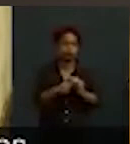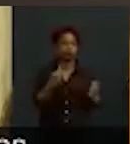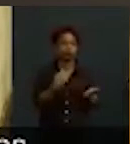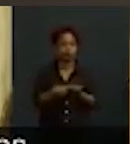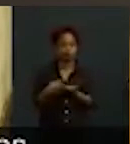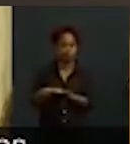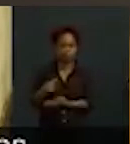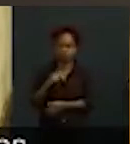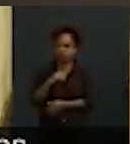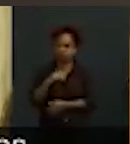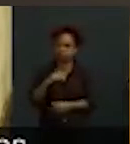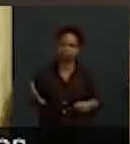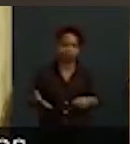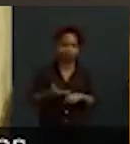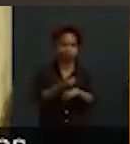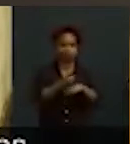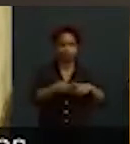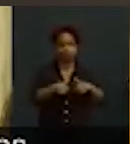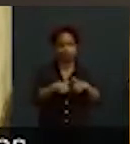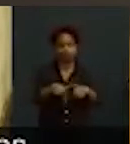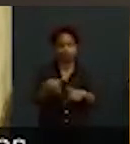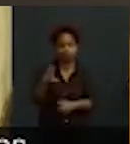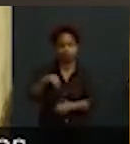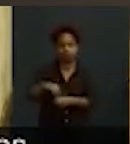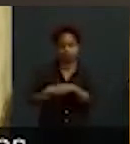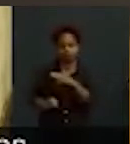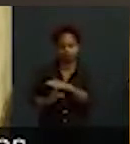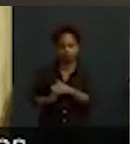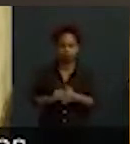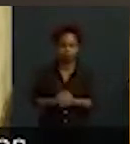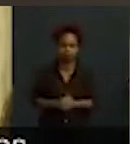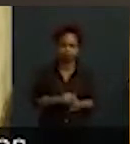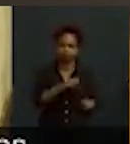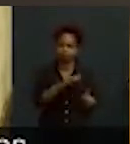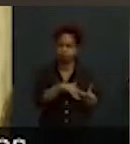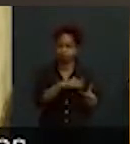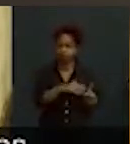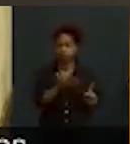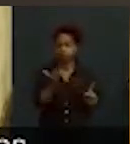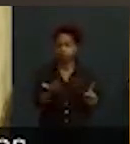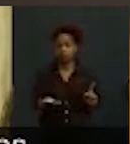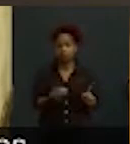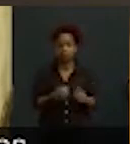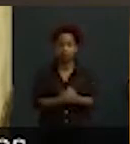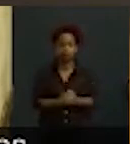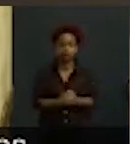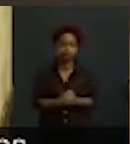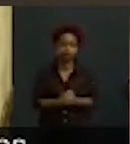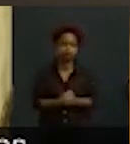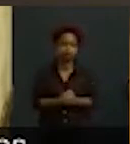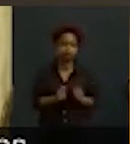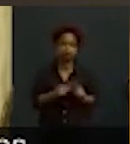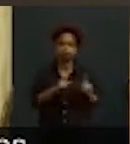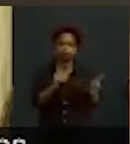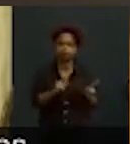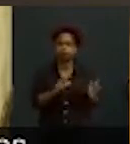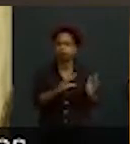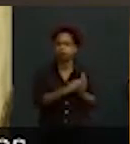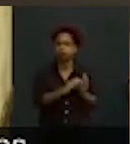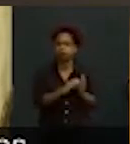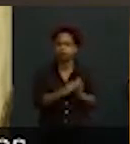comprometida com a excelência funcional, a nossa próxima homenageada é daquelas servidoras que brilham